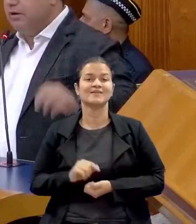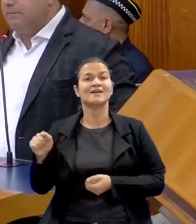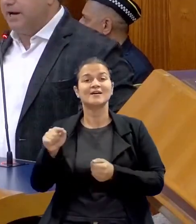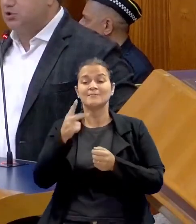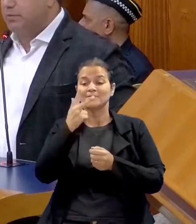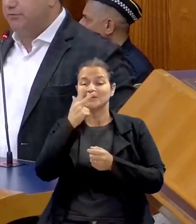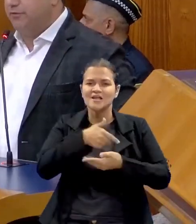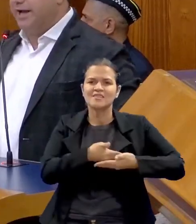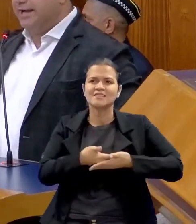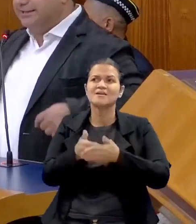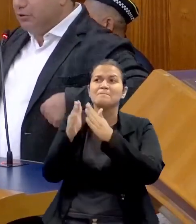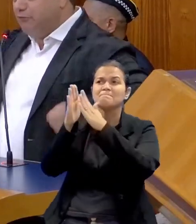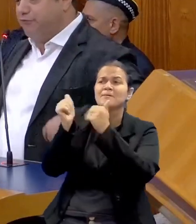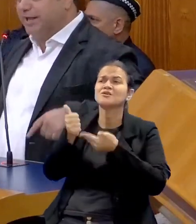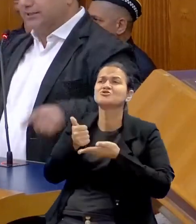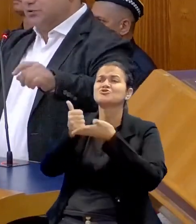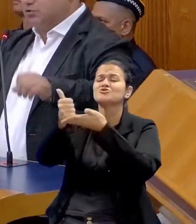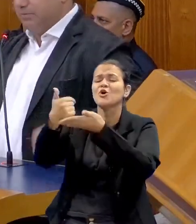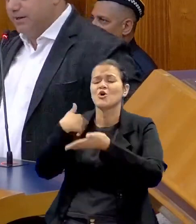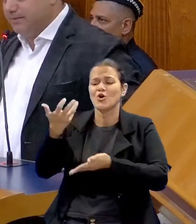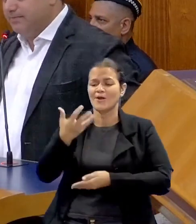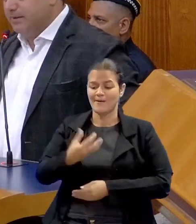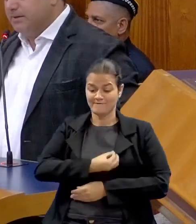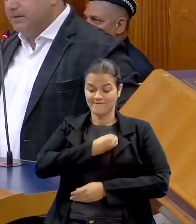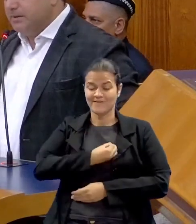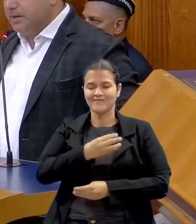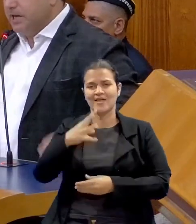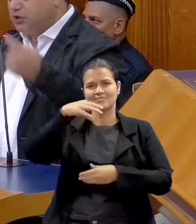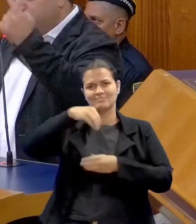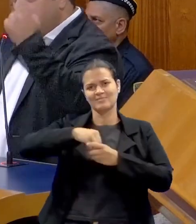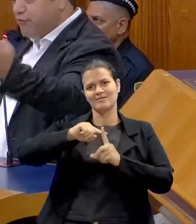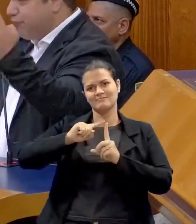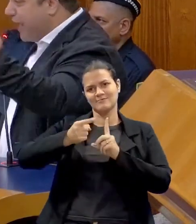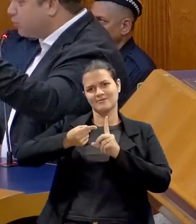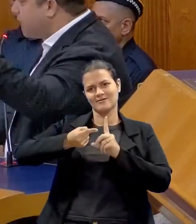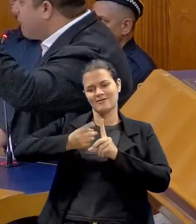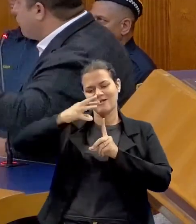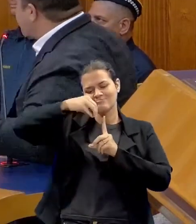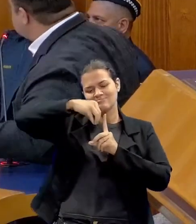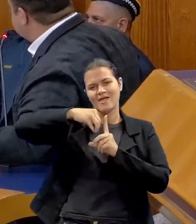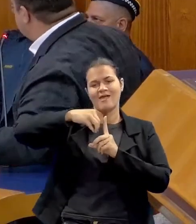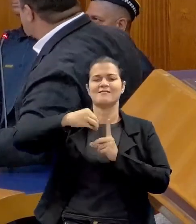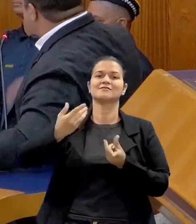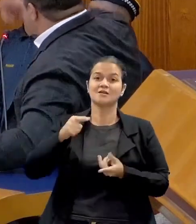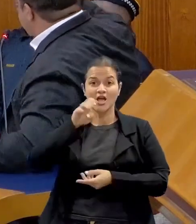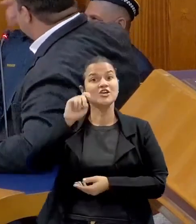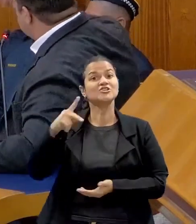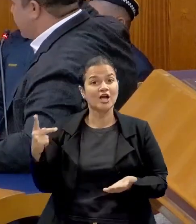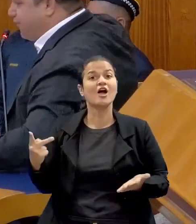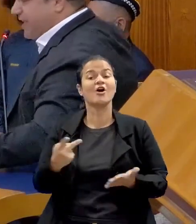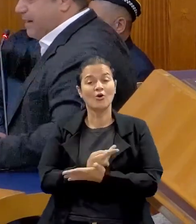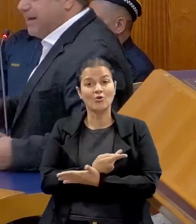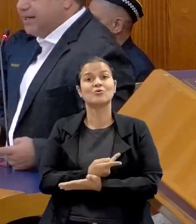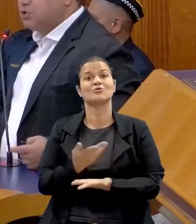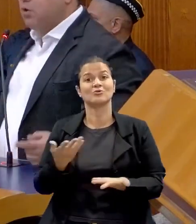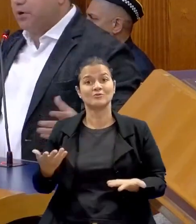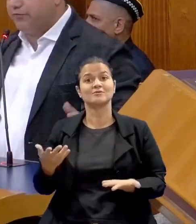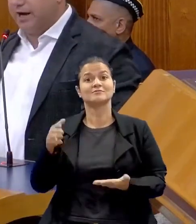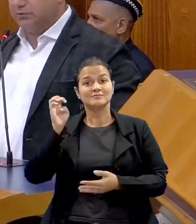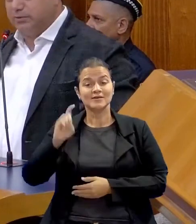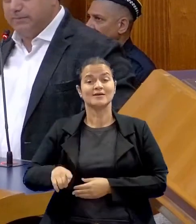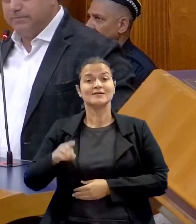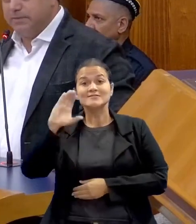socorro para sobreviver ainda no ventre da sua mãe. Isso foi um fato que aconteceu